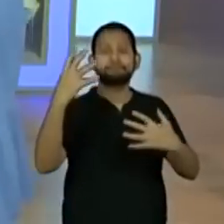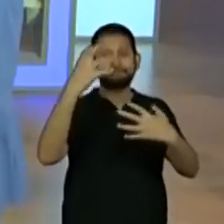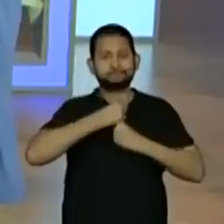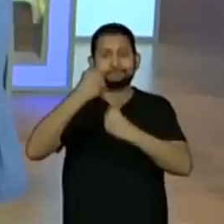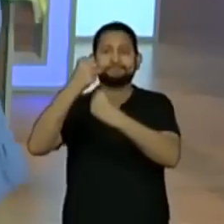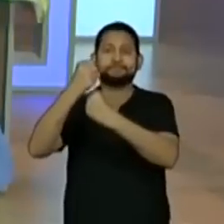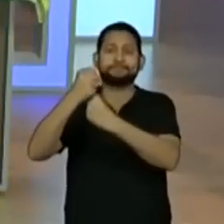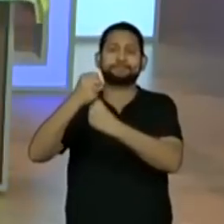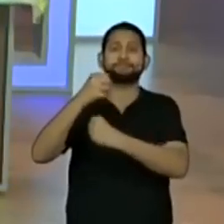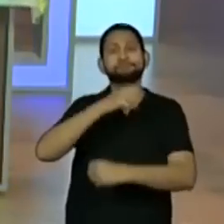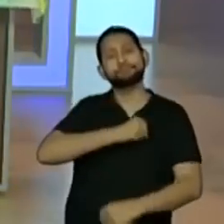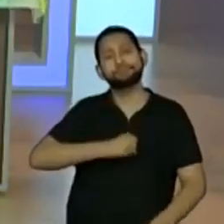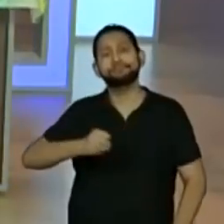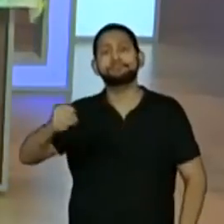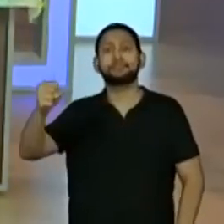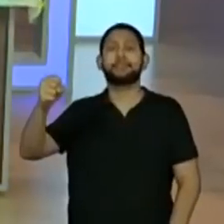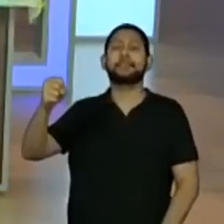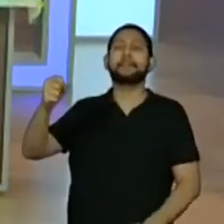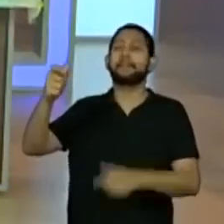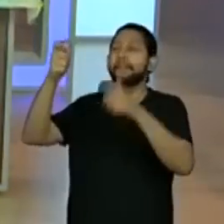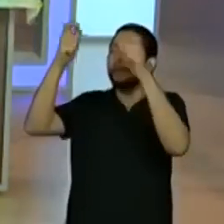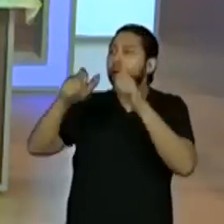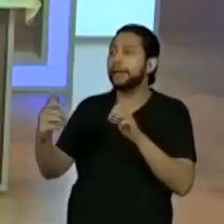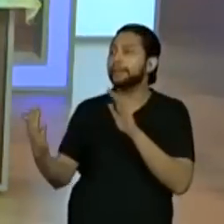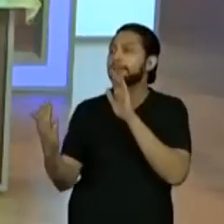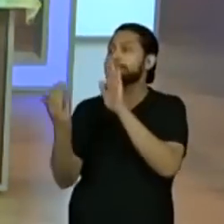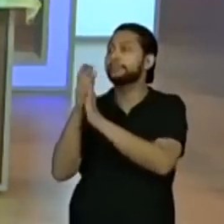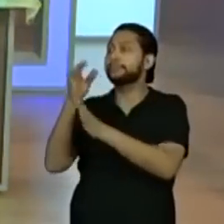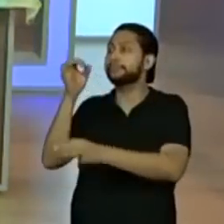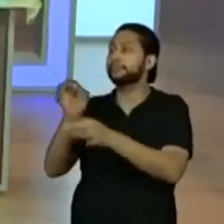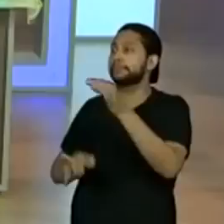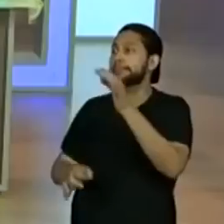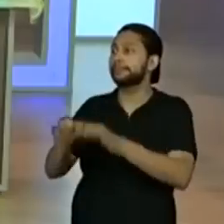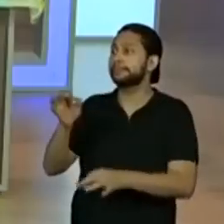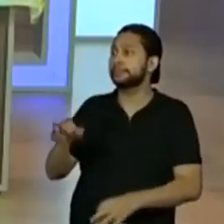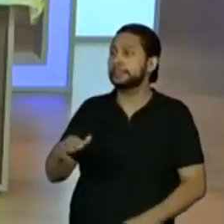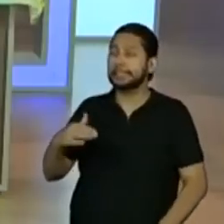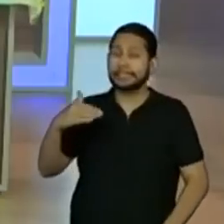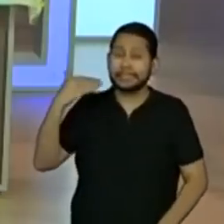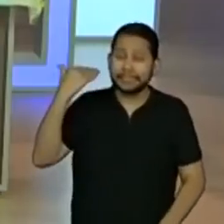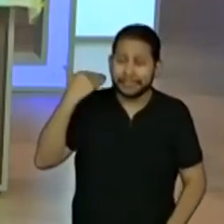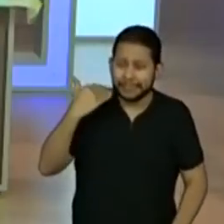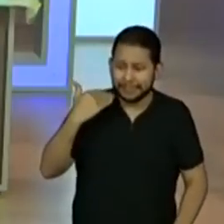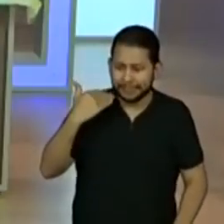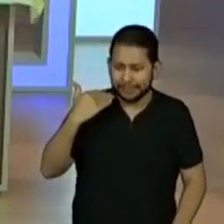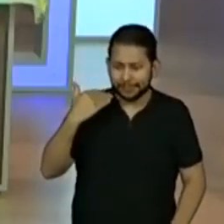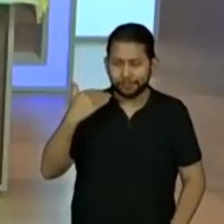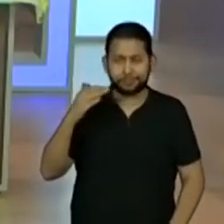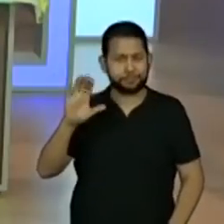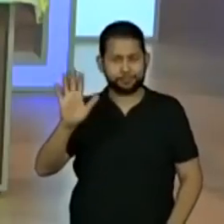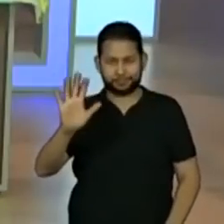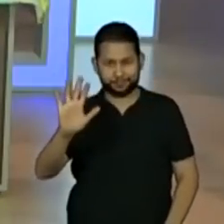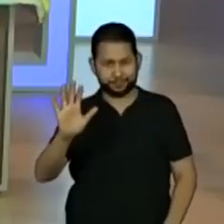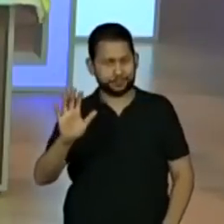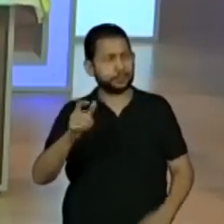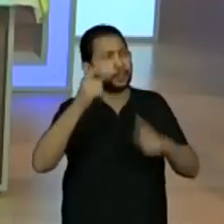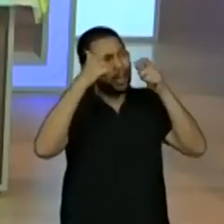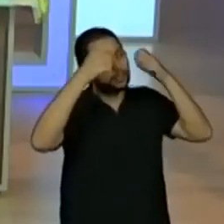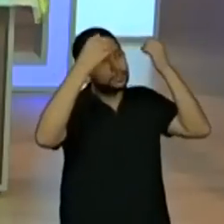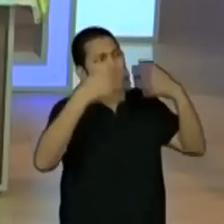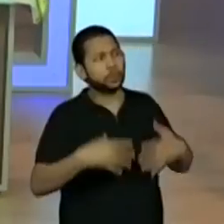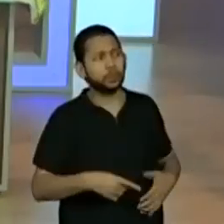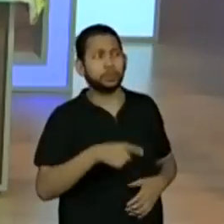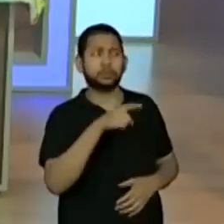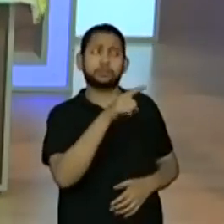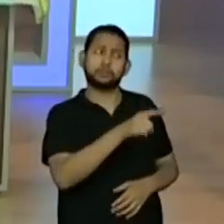também o condenou à morte. Aí ele falou, meu Deus, o que farei? Estou condenado à morte. Mas o rei falou, mas